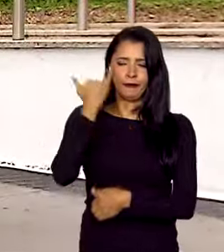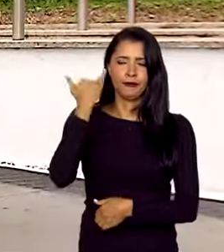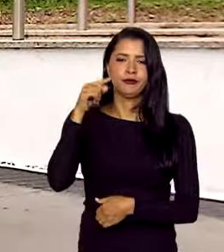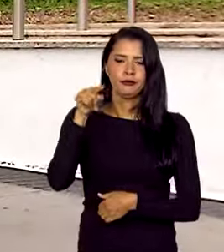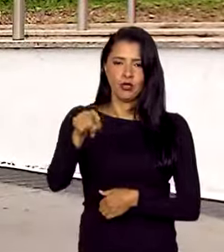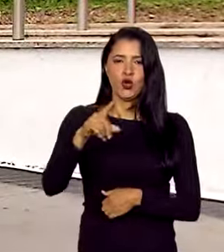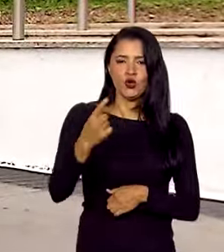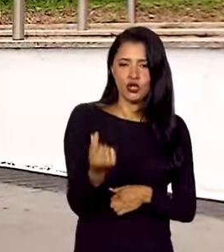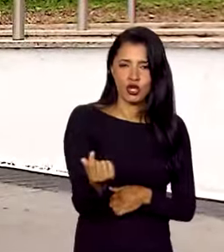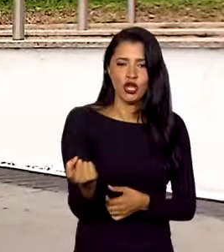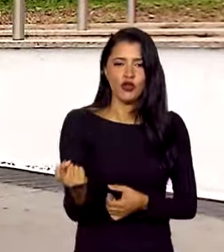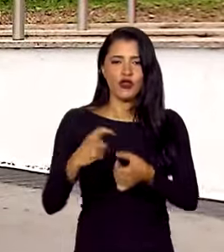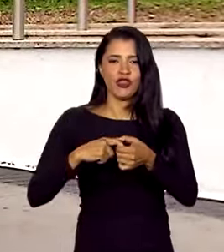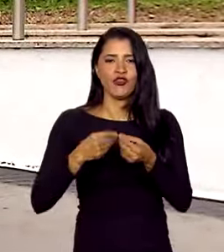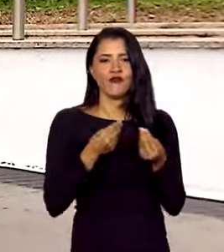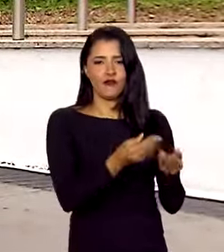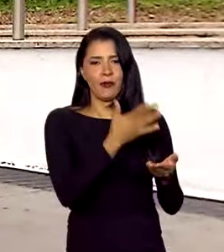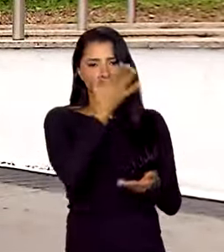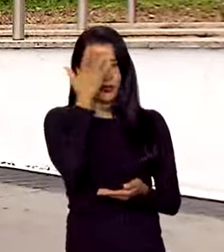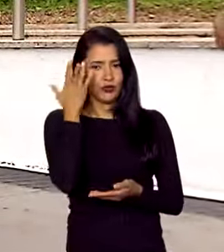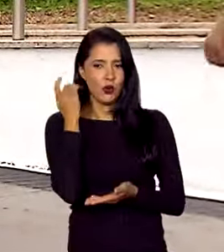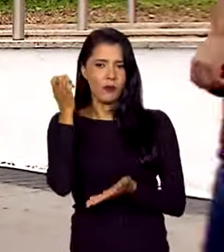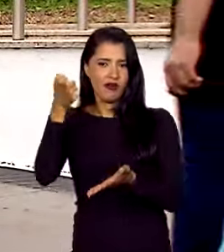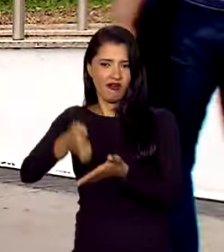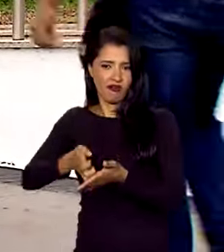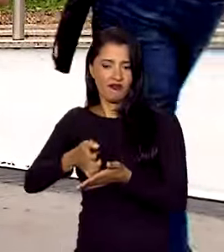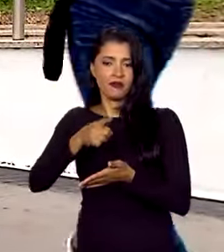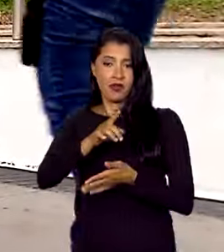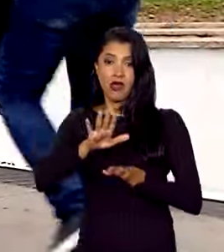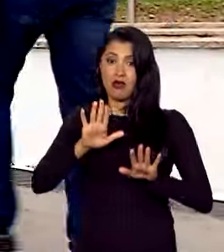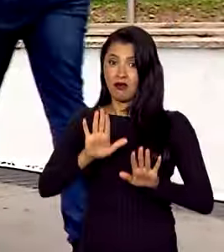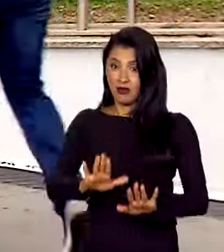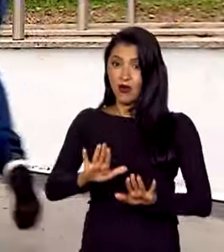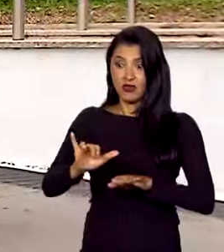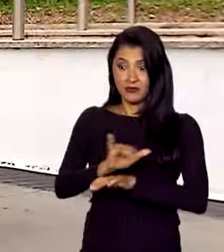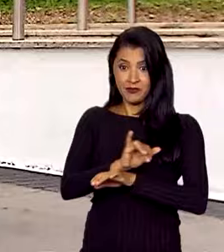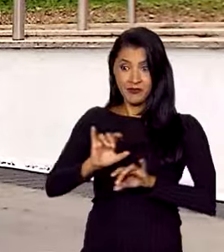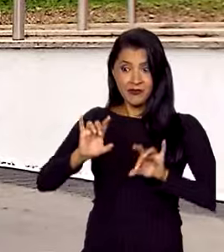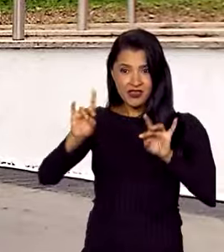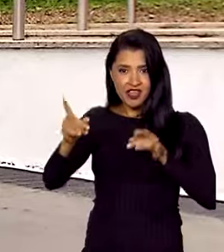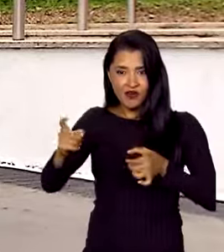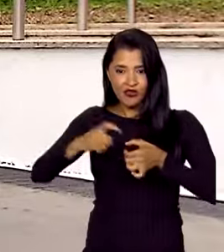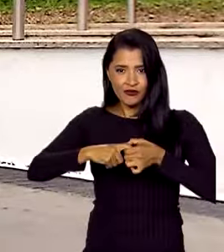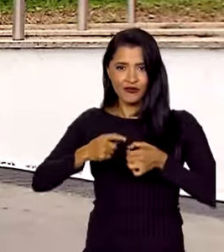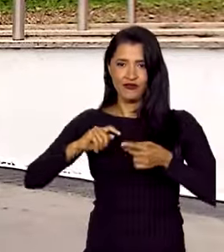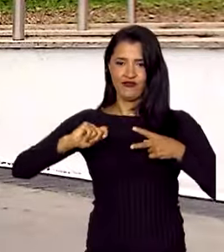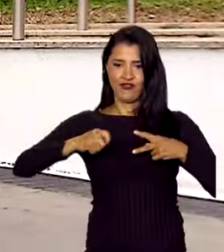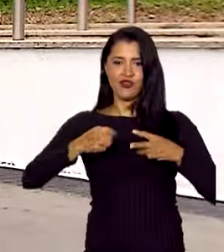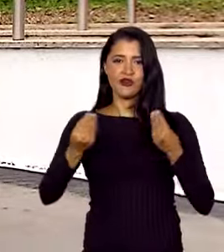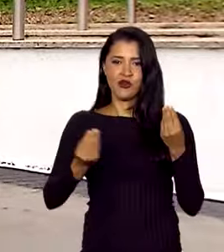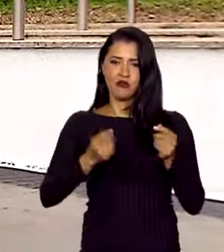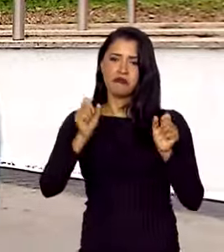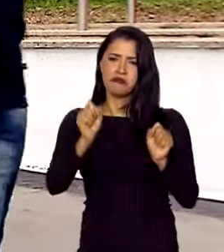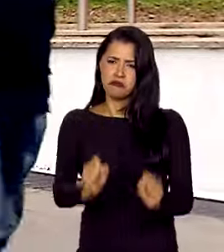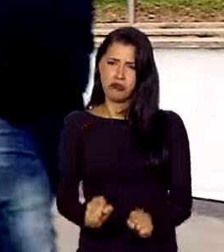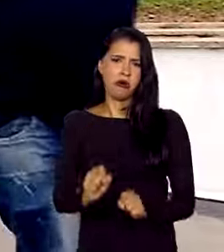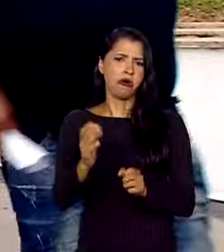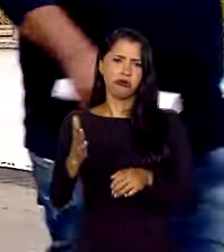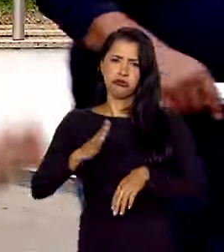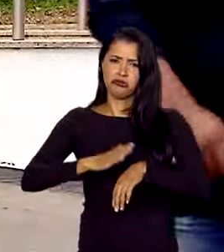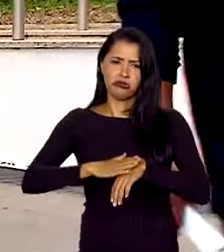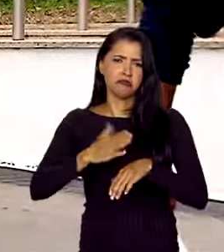dinheiro será devolvido ao pagador. Já o mecanismo especial de devolução do Pix pode ser